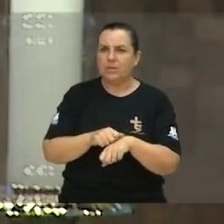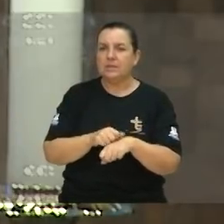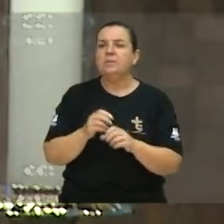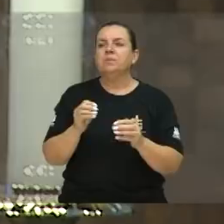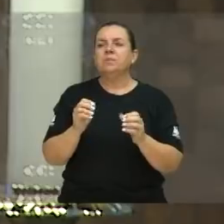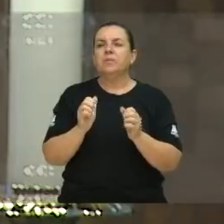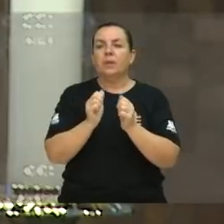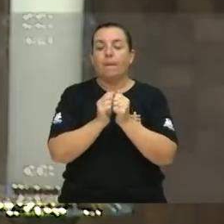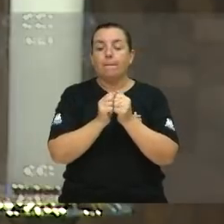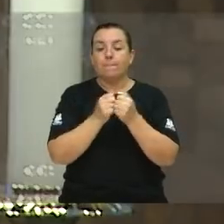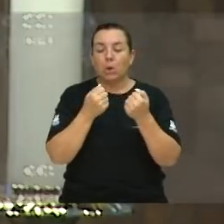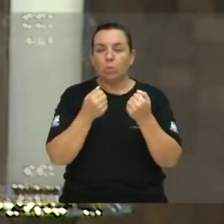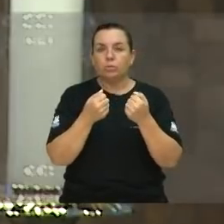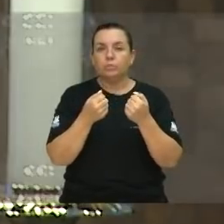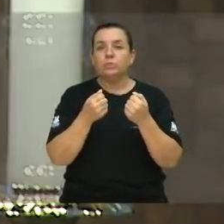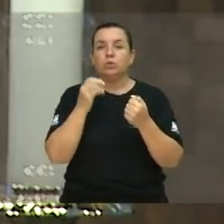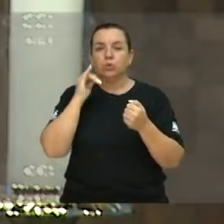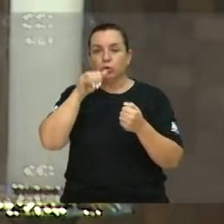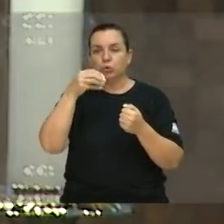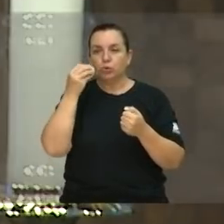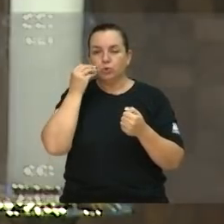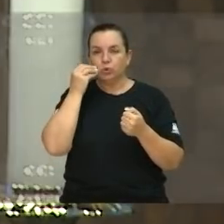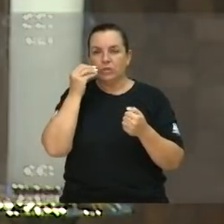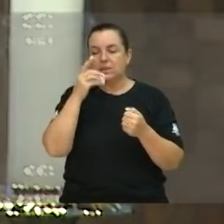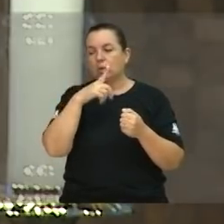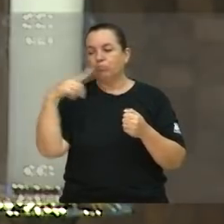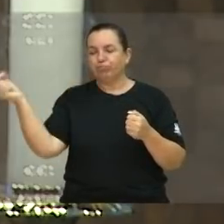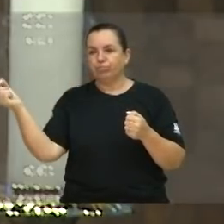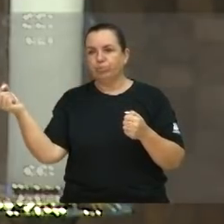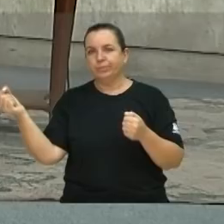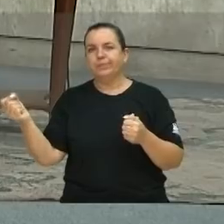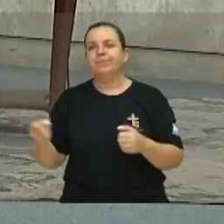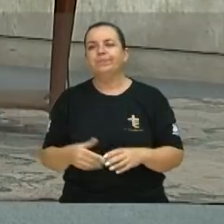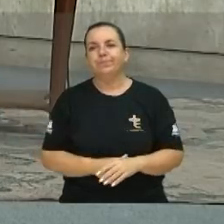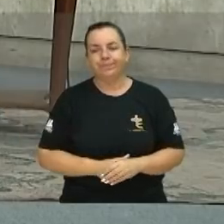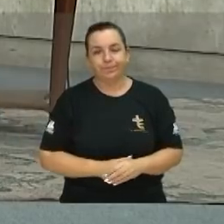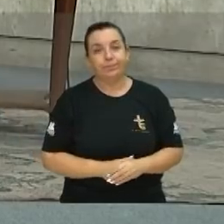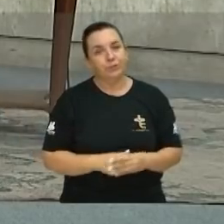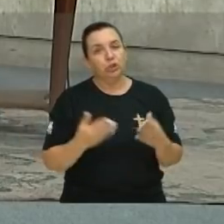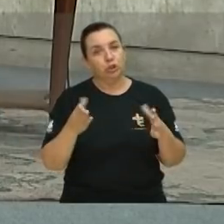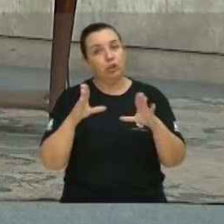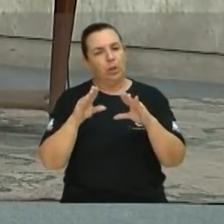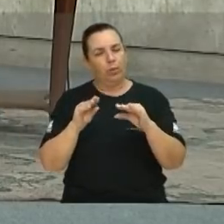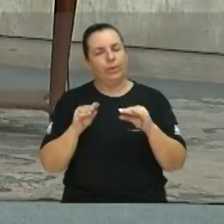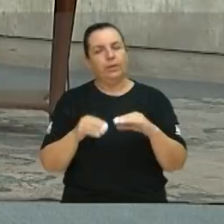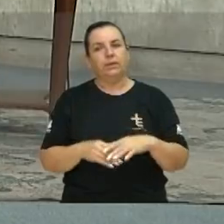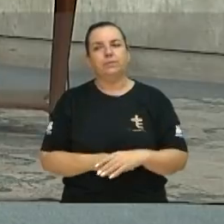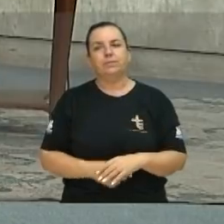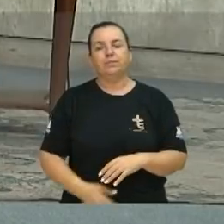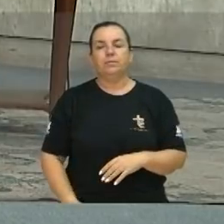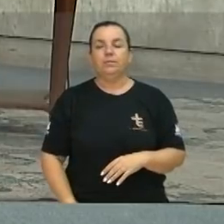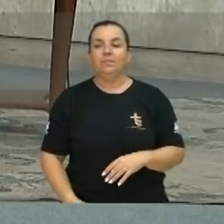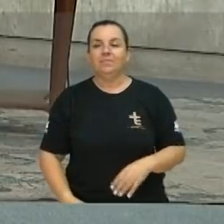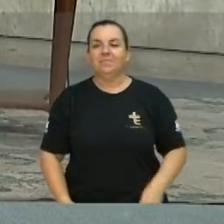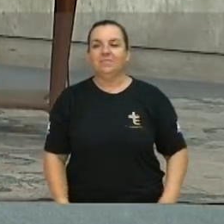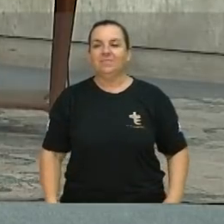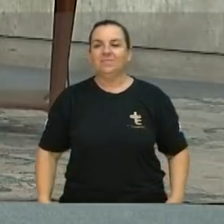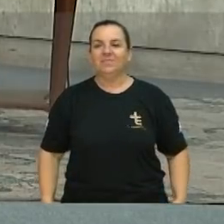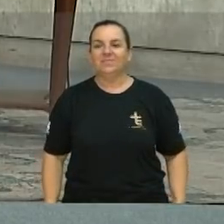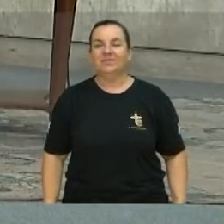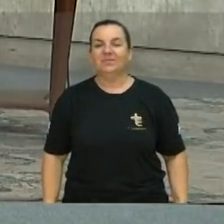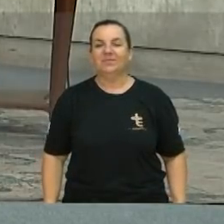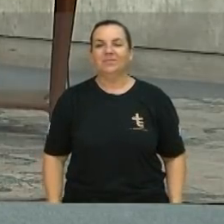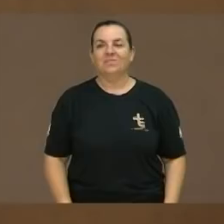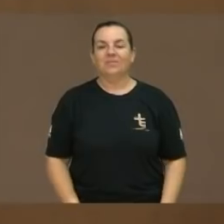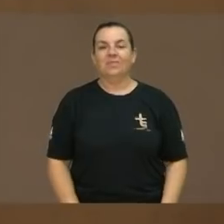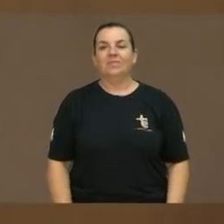judas saiu imediatamente era noite é é é parece aí